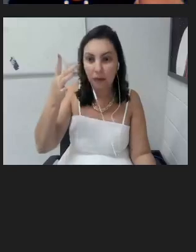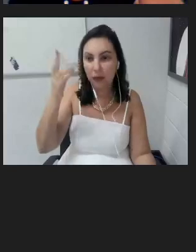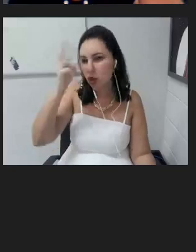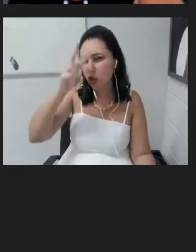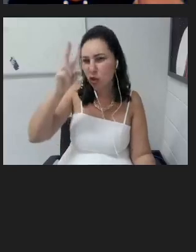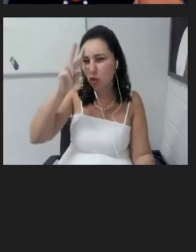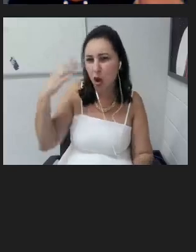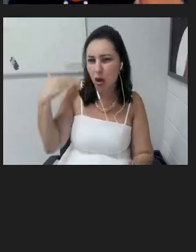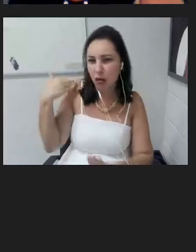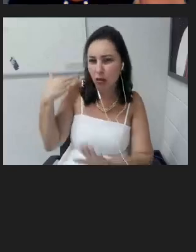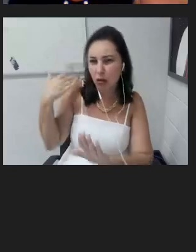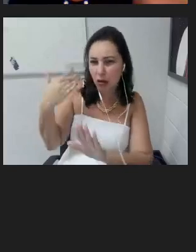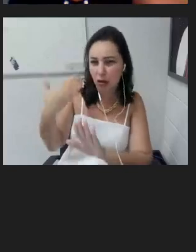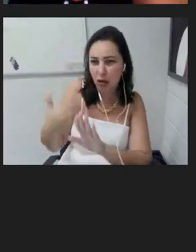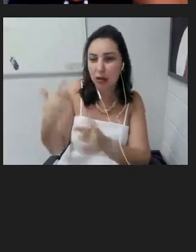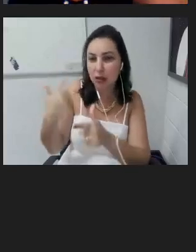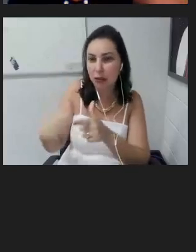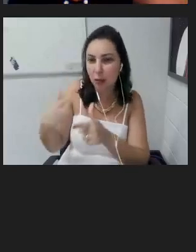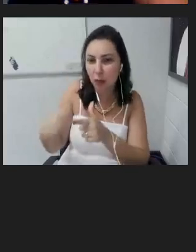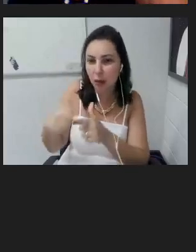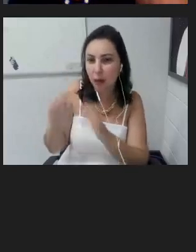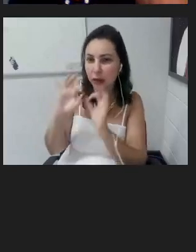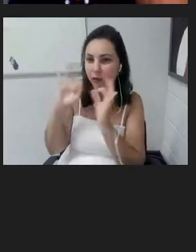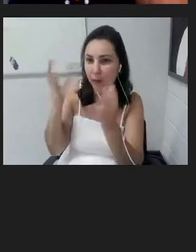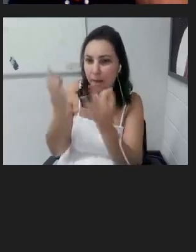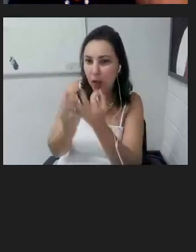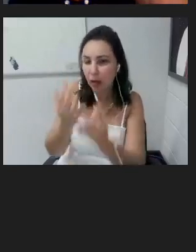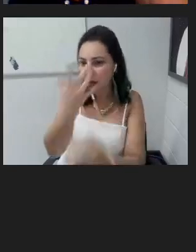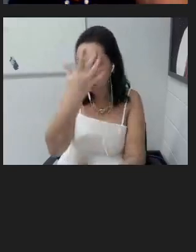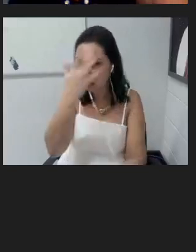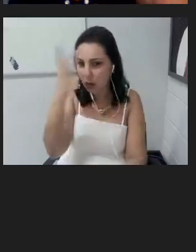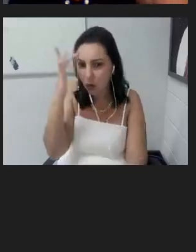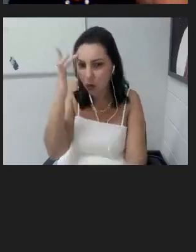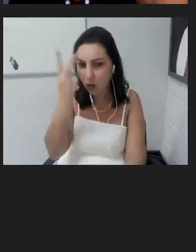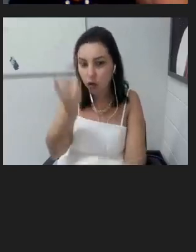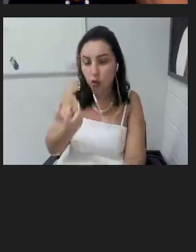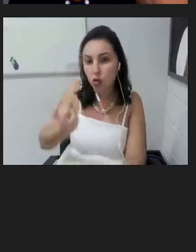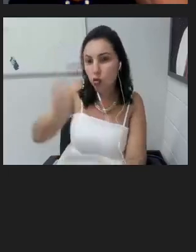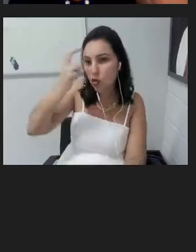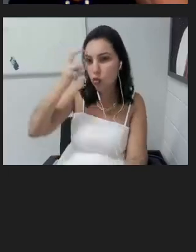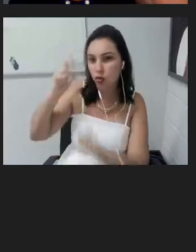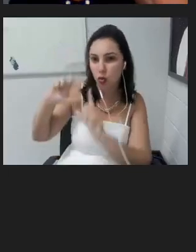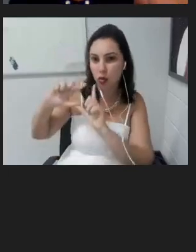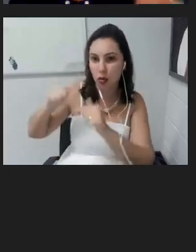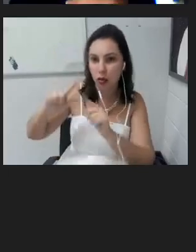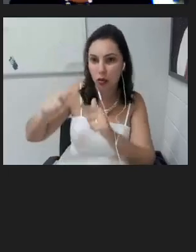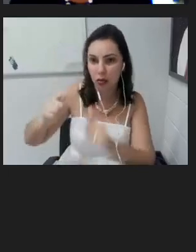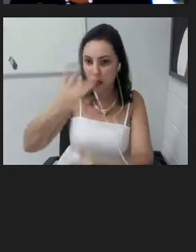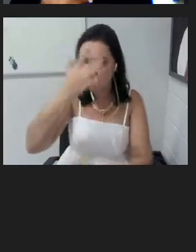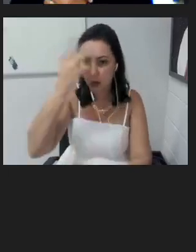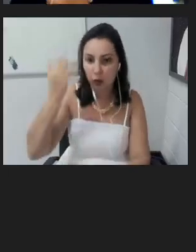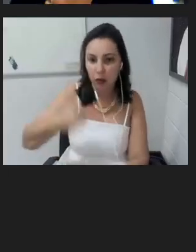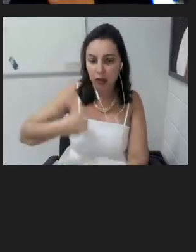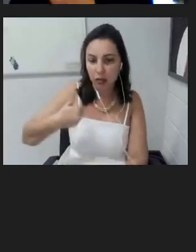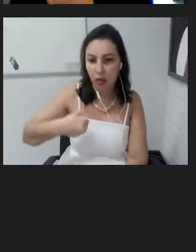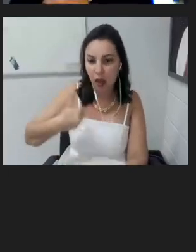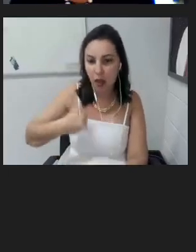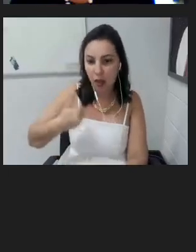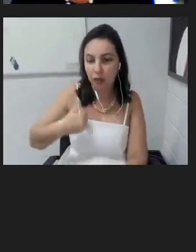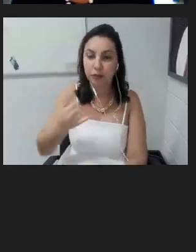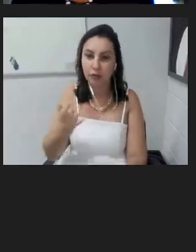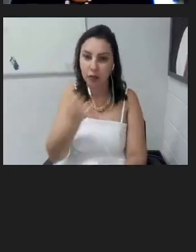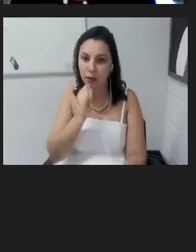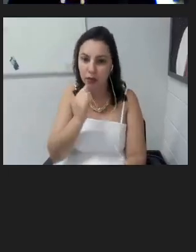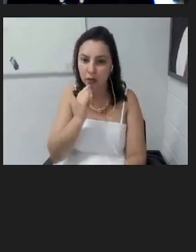por problemas de saúde mental, cultura e tradições pessoais. Idade. Por